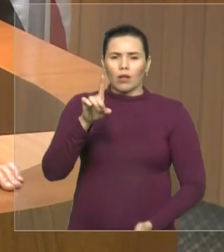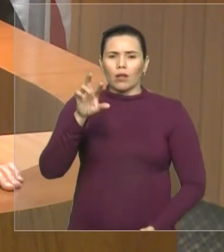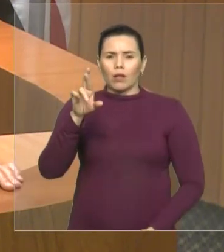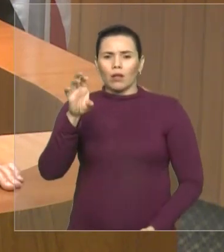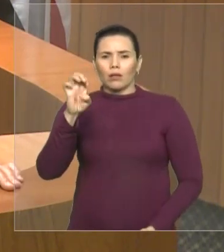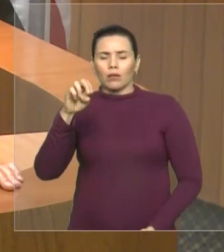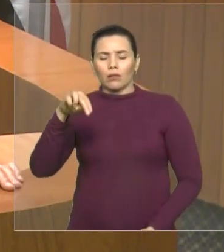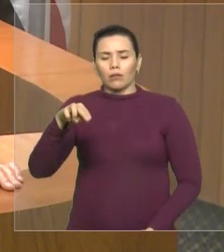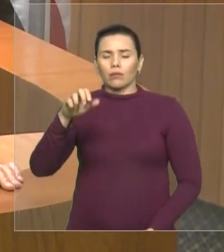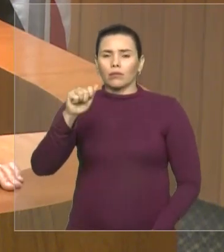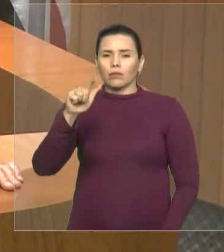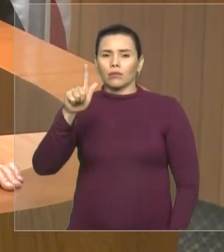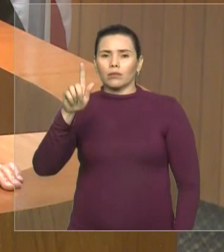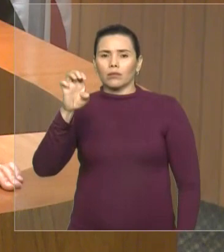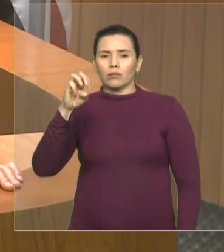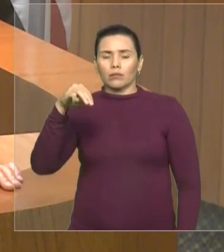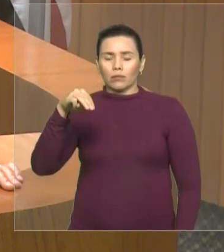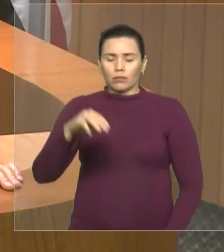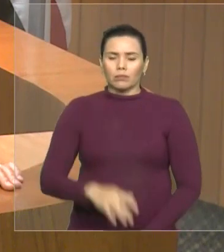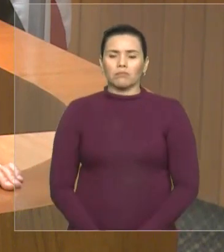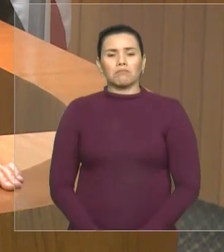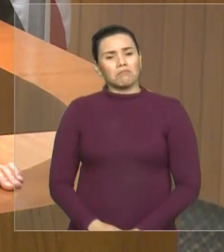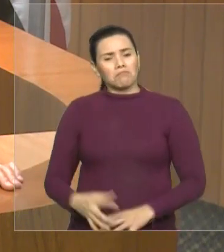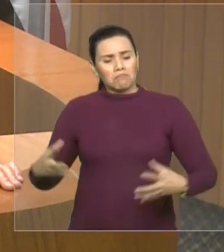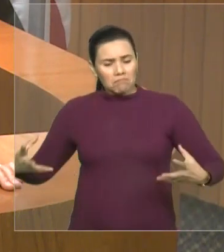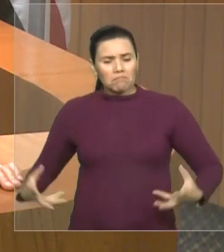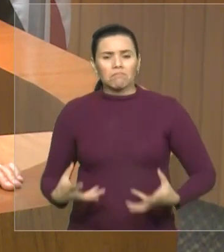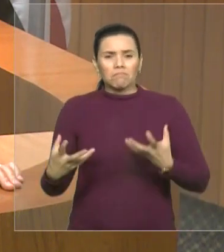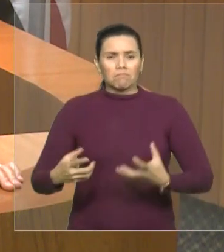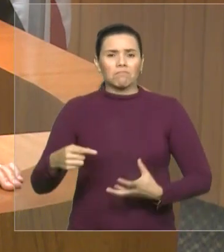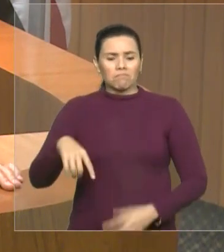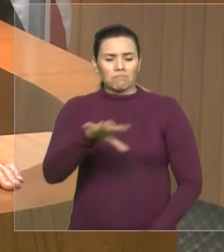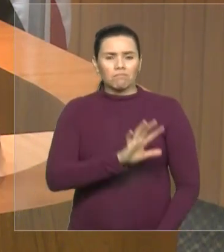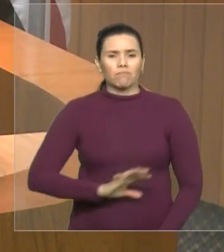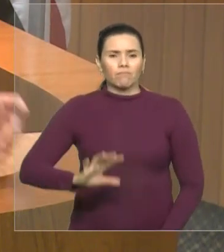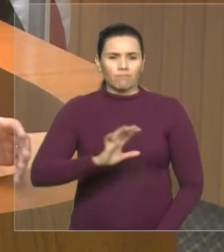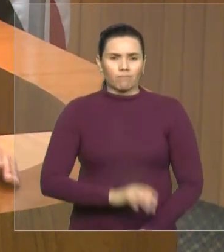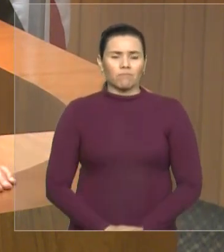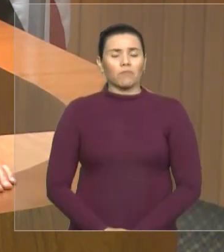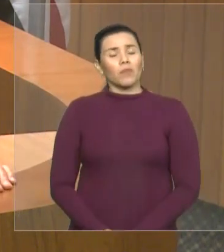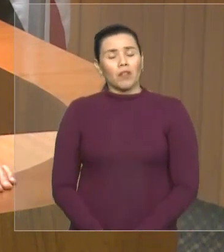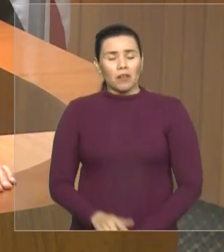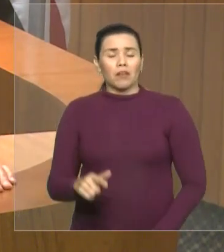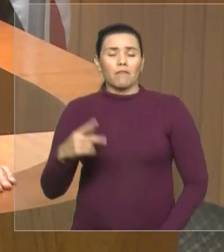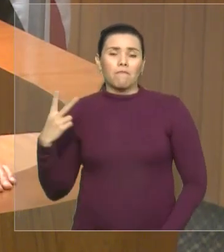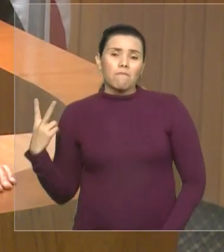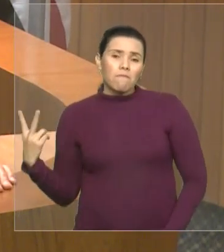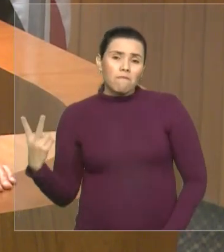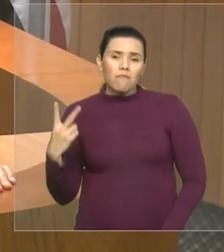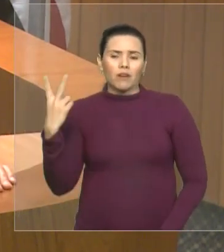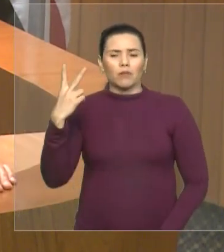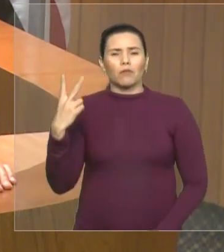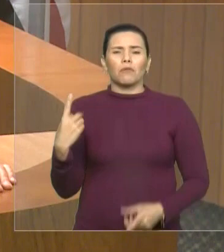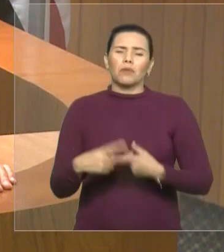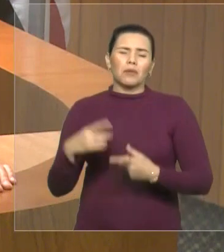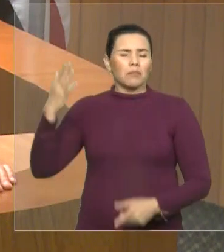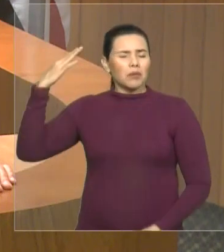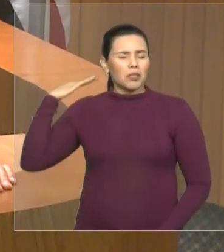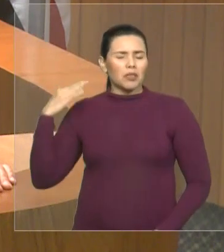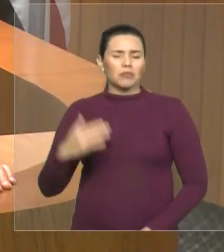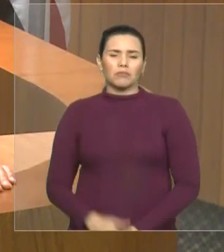região, valorizou aquela região, porque era uma região realmente pouco abandonada, pobre, que